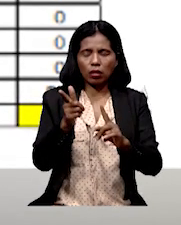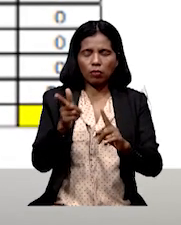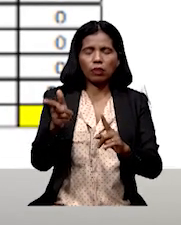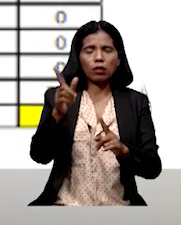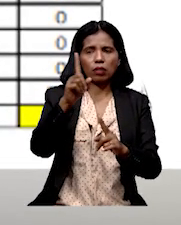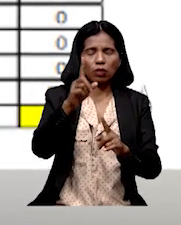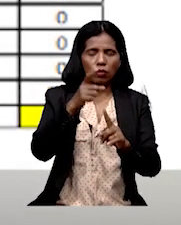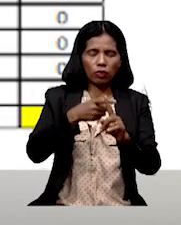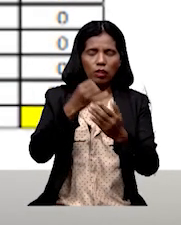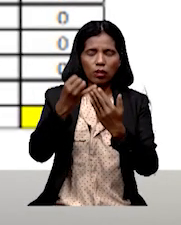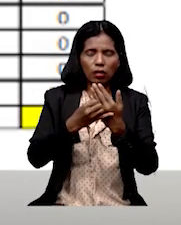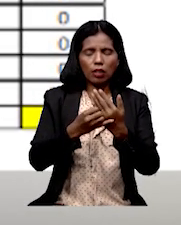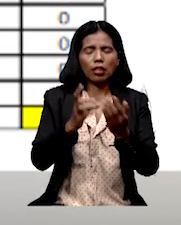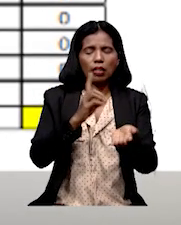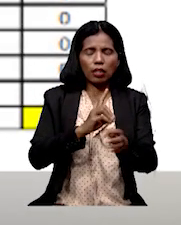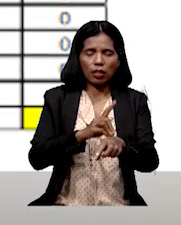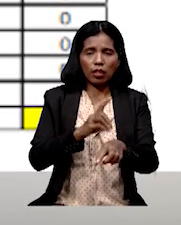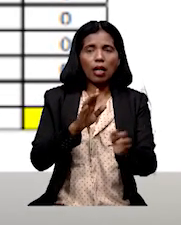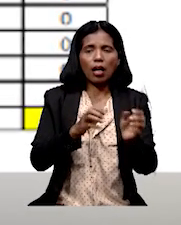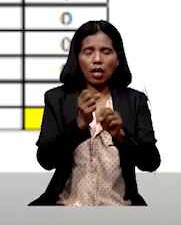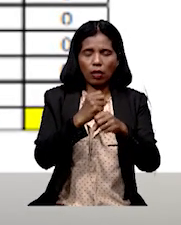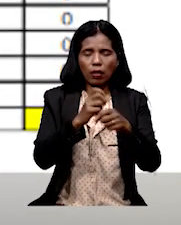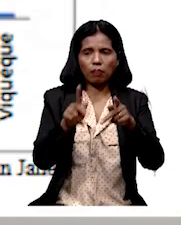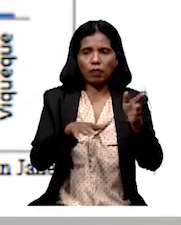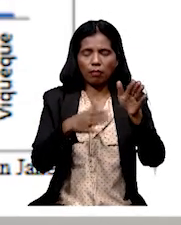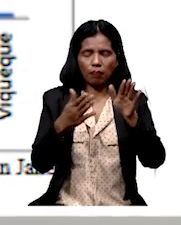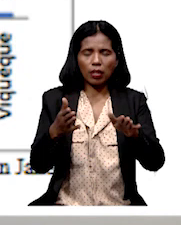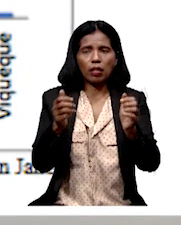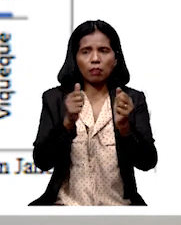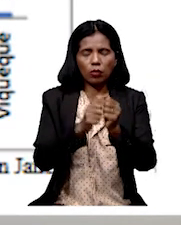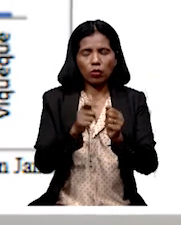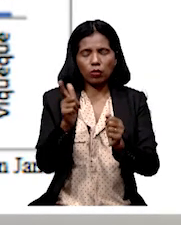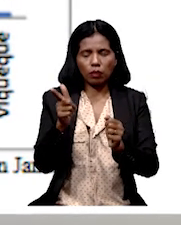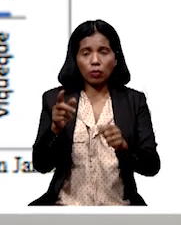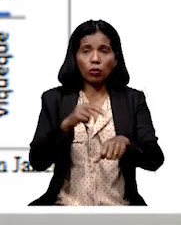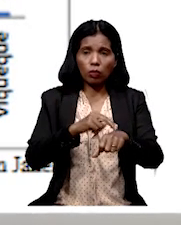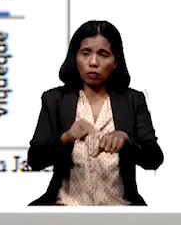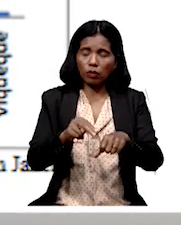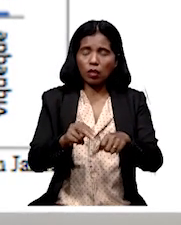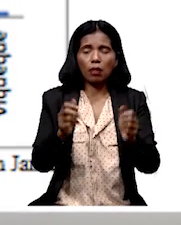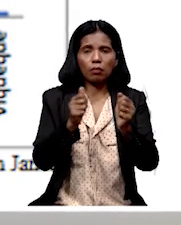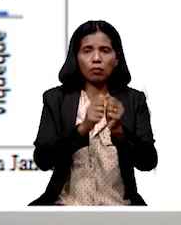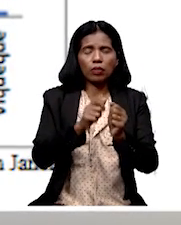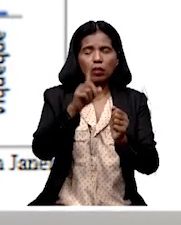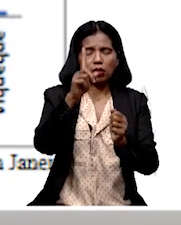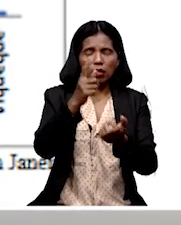Dengue hamate ona emana em ruanulo. No número caso dengue nebe regista, hamoto krihun ida